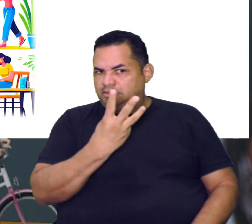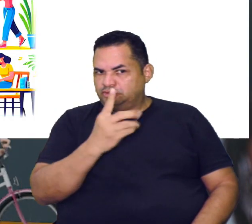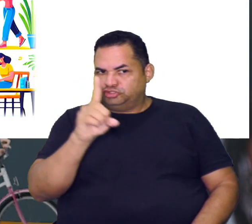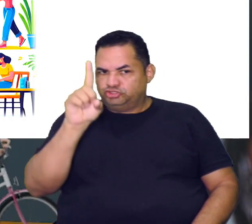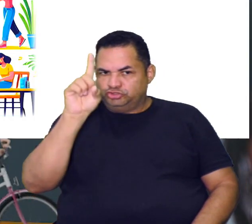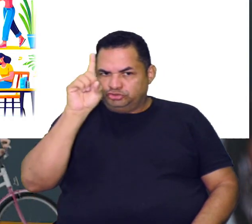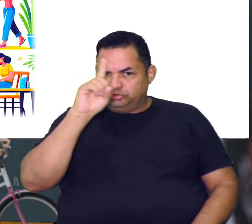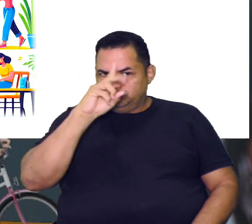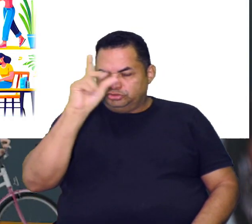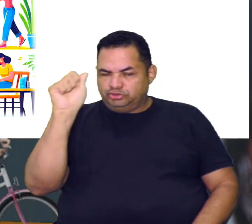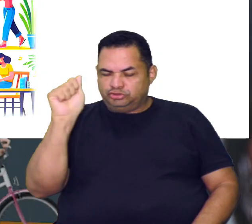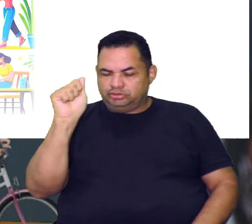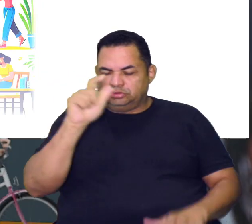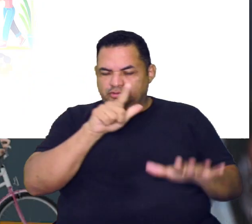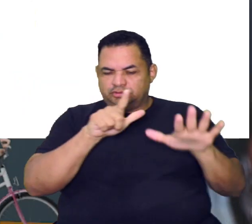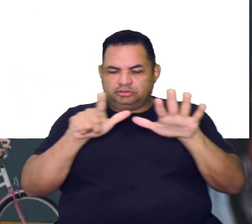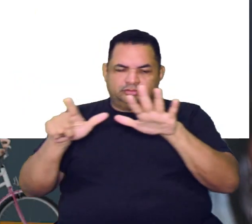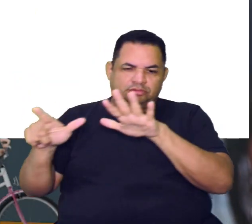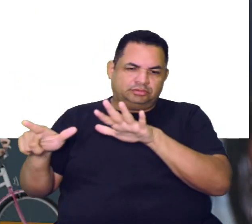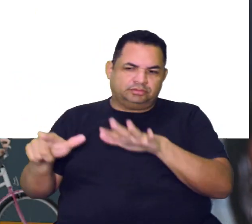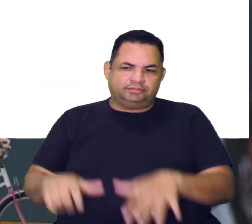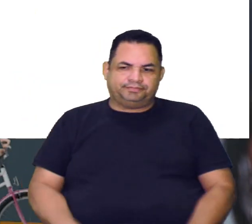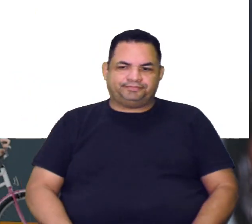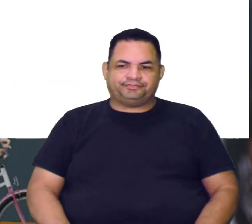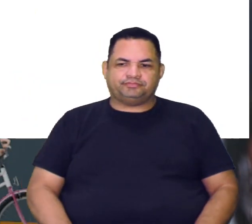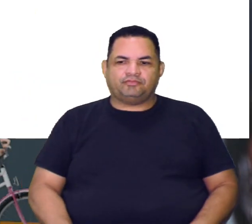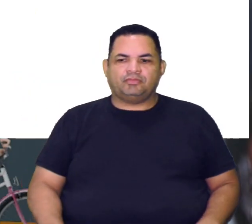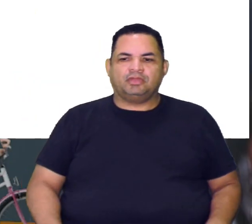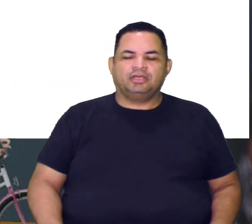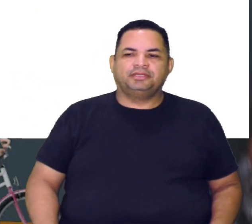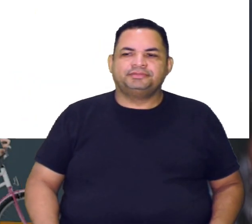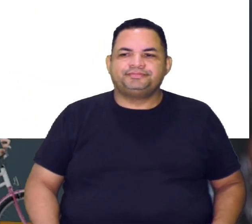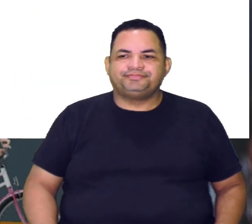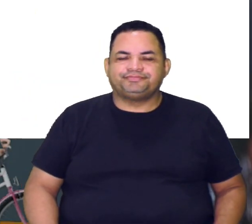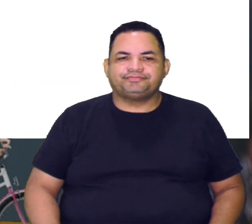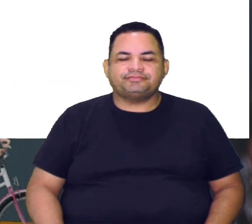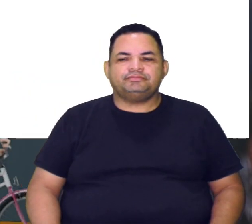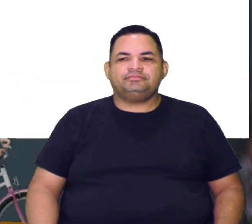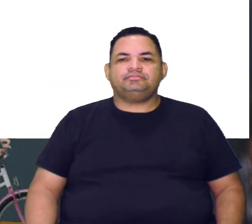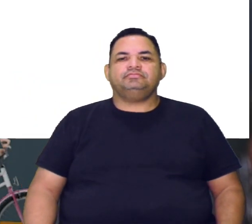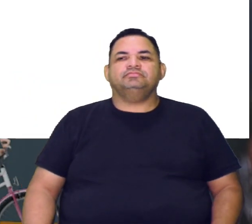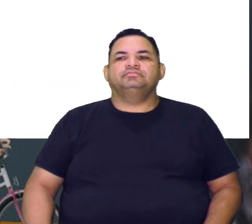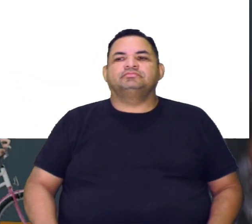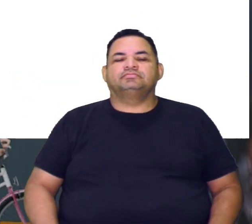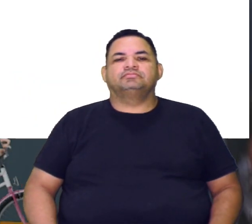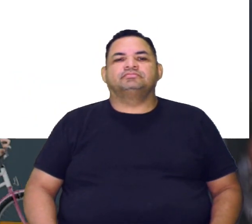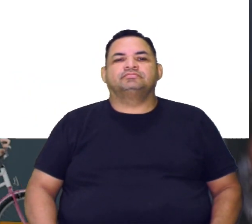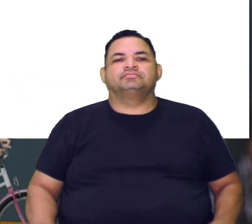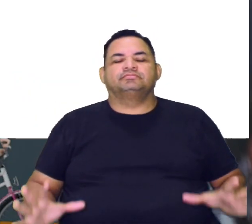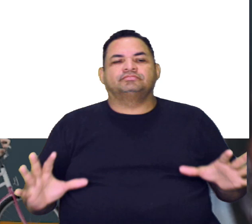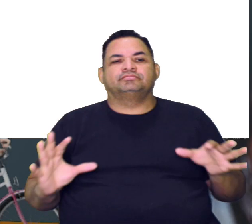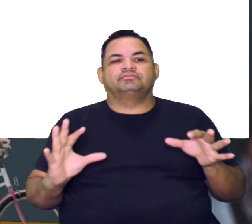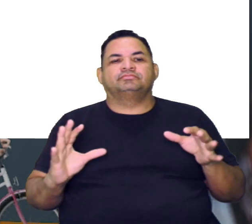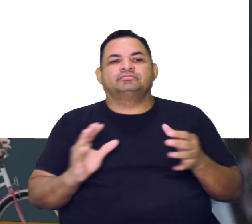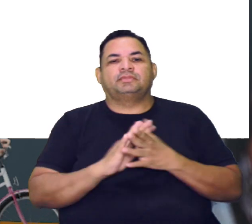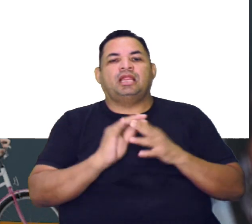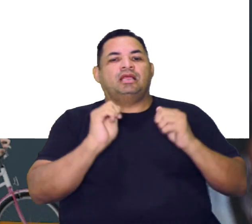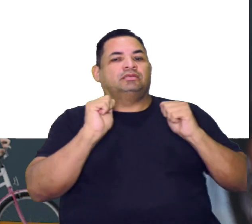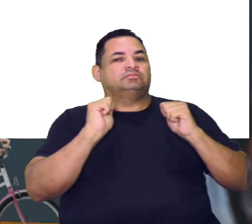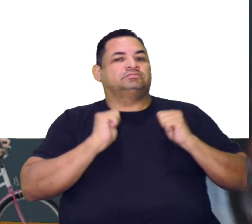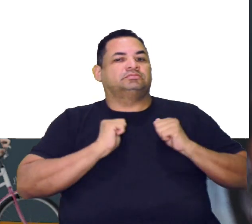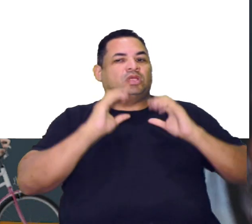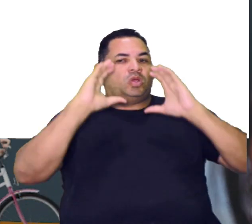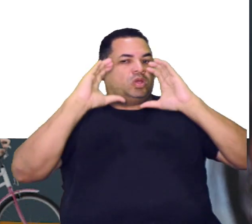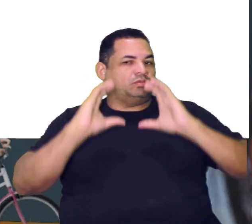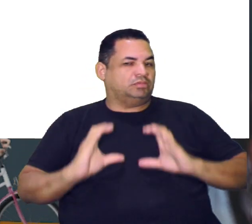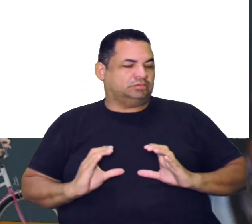bem? Isso aí, caríssimos. Dentro desse contexto, o que mais que tem, prof? Então, o sedentarismo e o